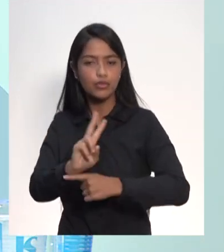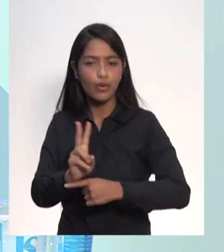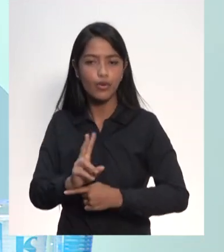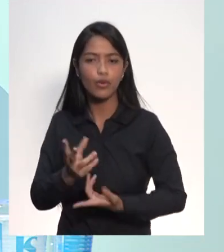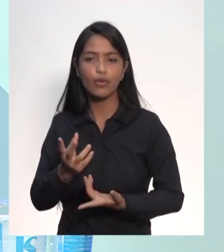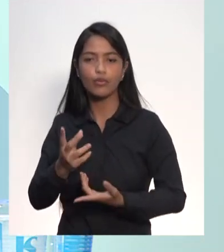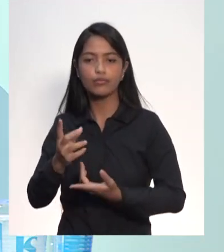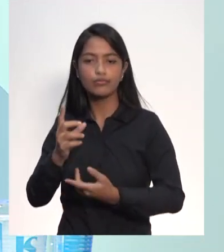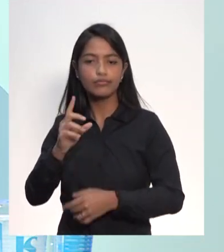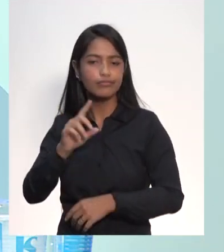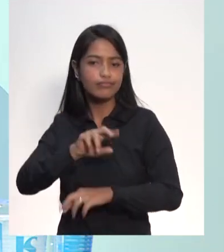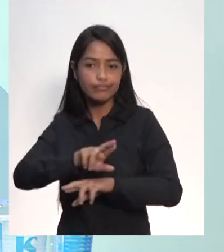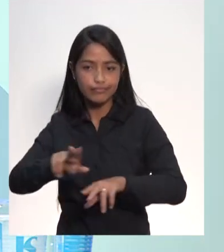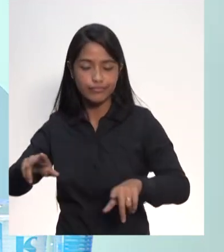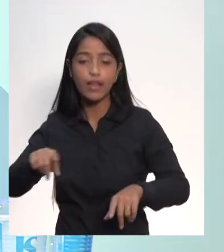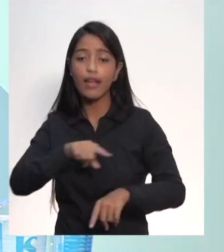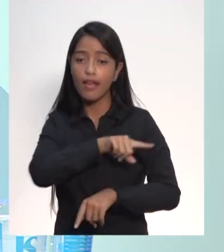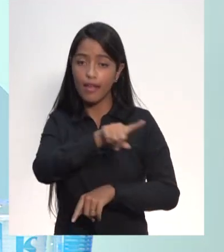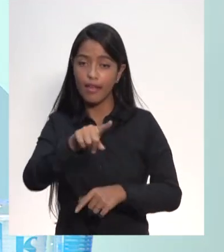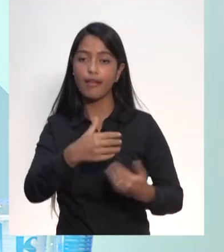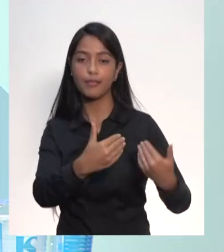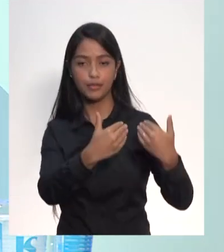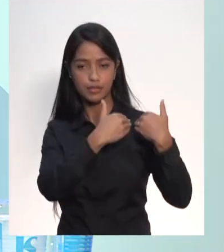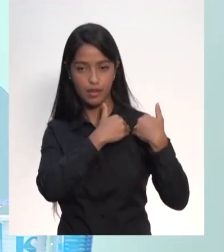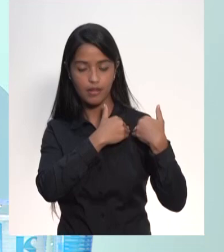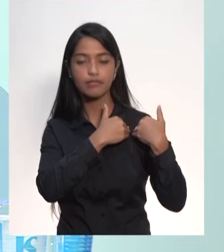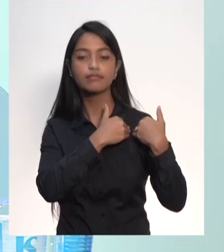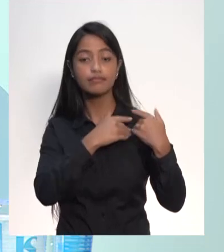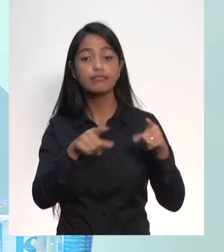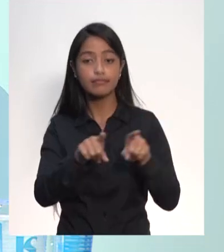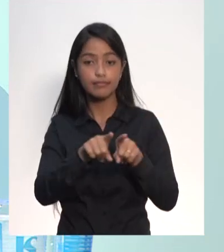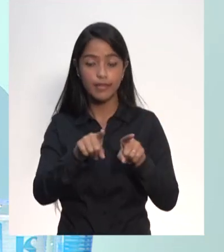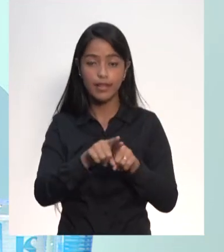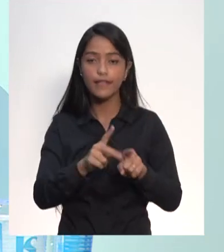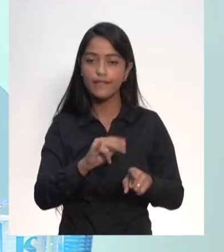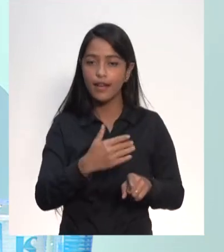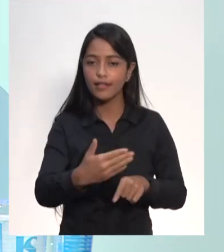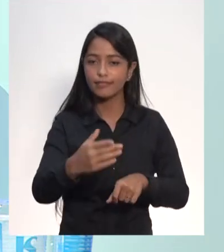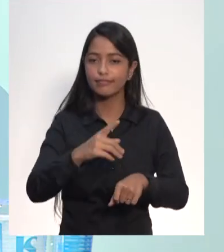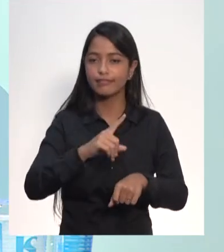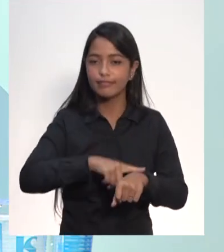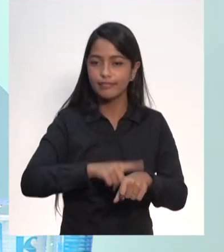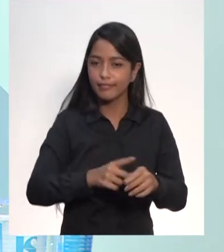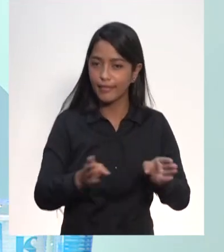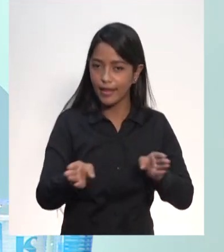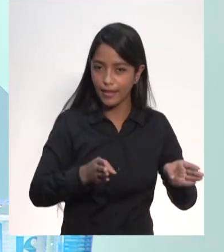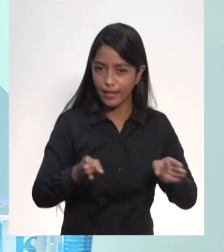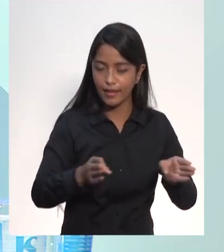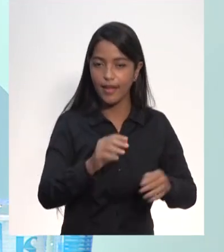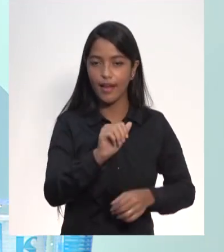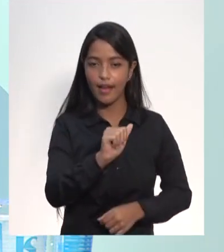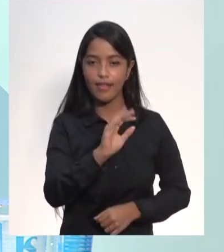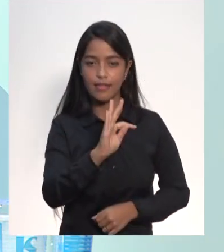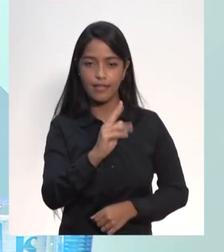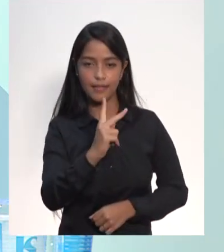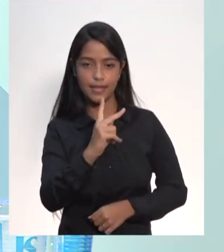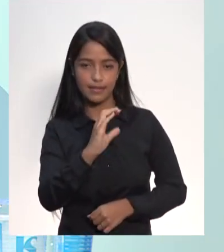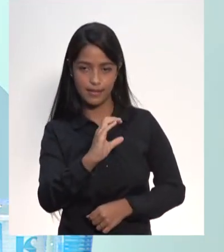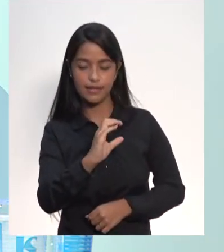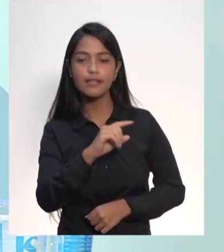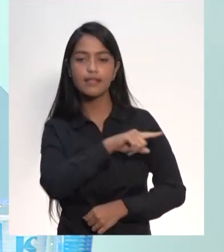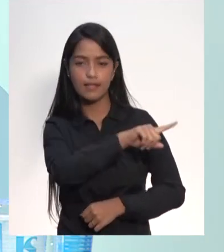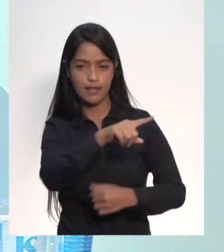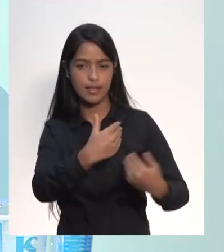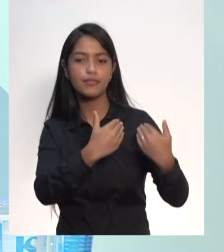dirigentes, também ficam responsáveis por um certo período de ATPCs, eles atuando também diretamente,